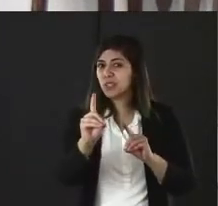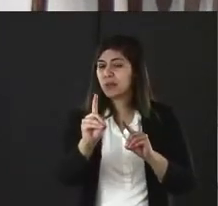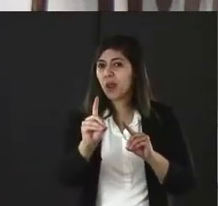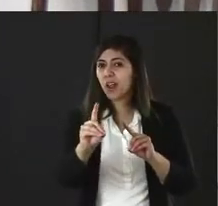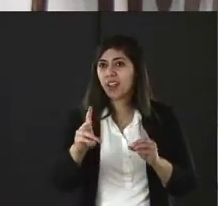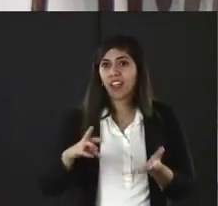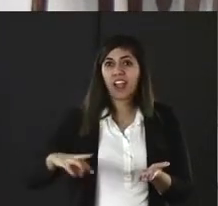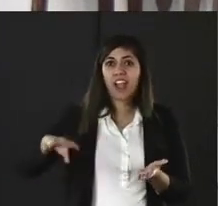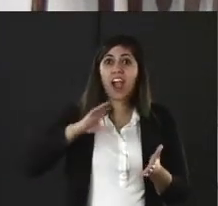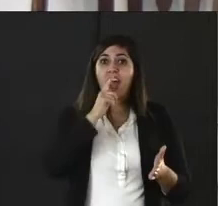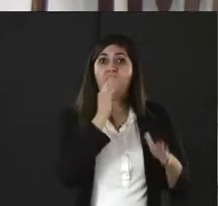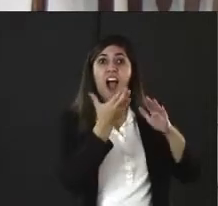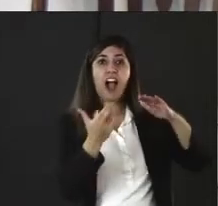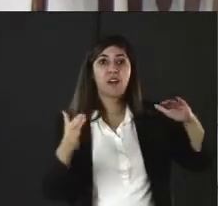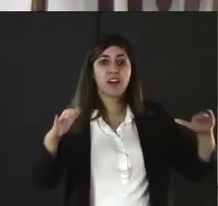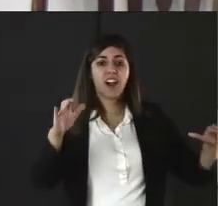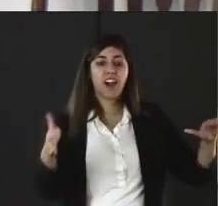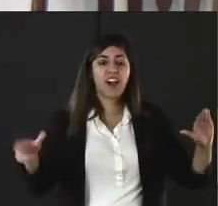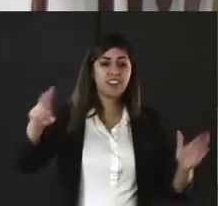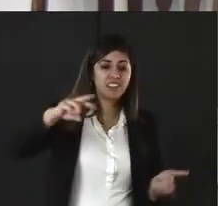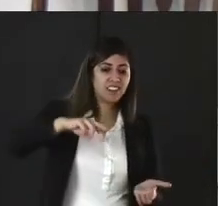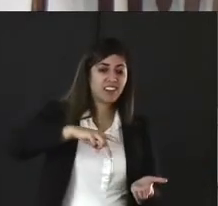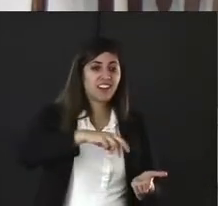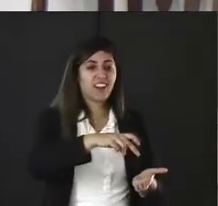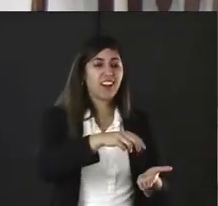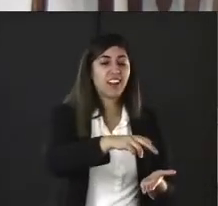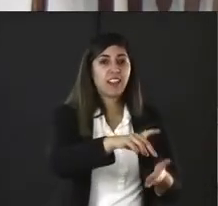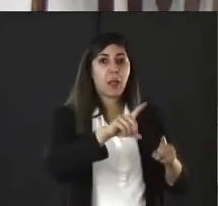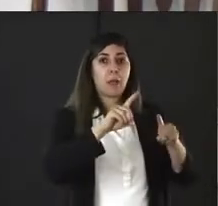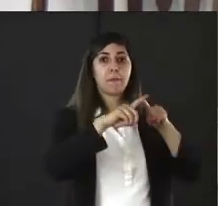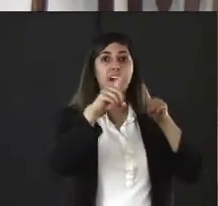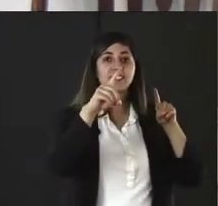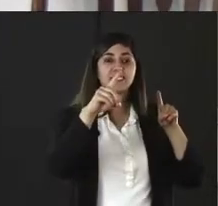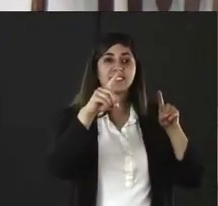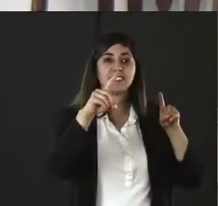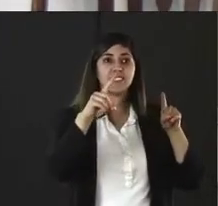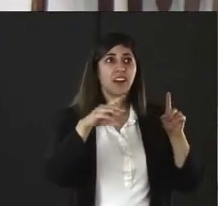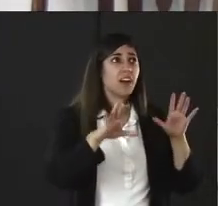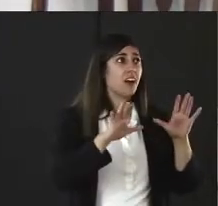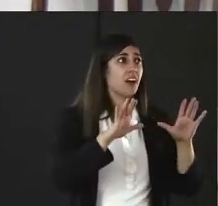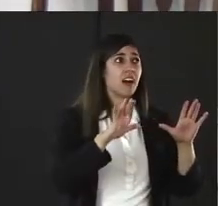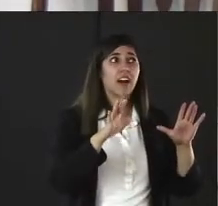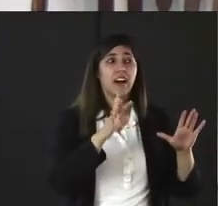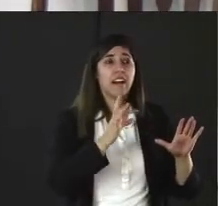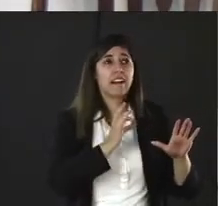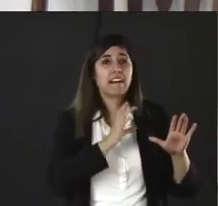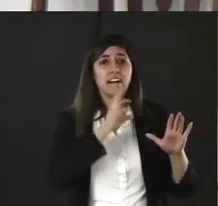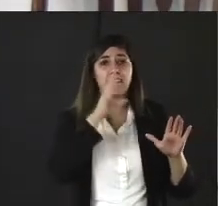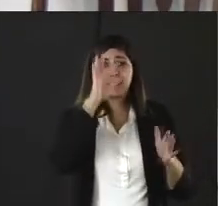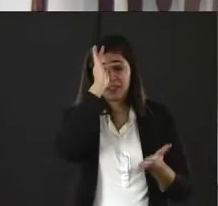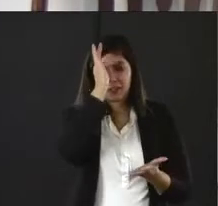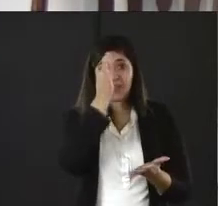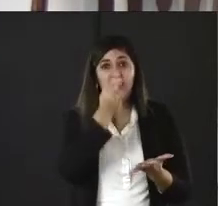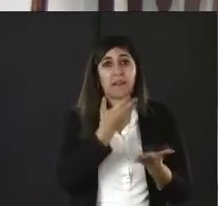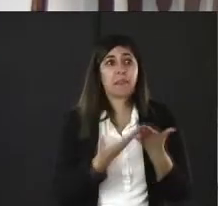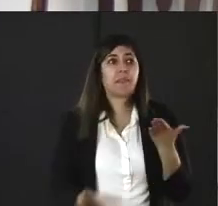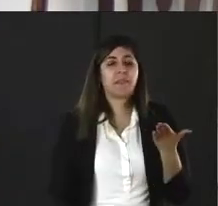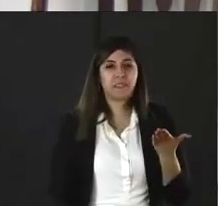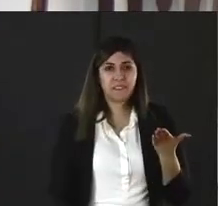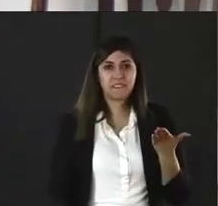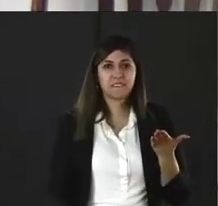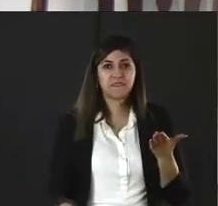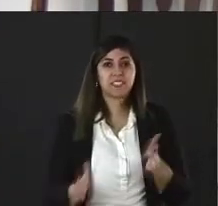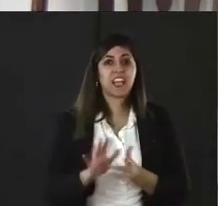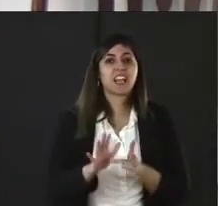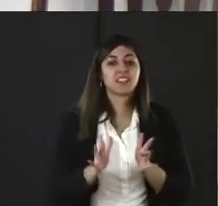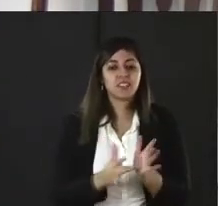se sentiu animado de ir até onde jesus estava mas no meio do caminho olhou para os ventos e caiu quando jesus o toma jesus